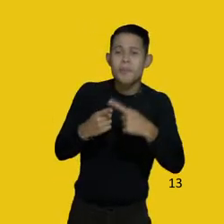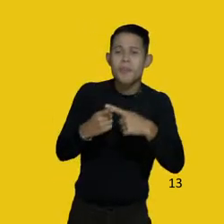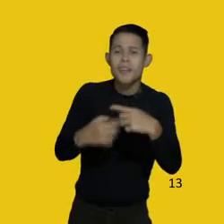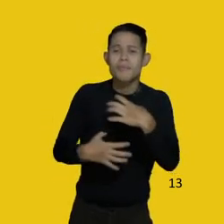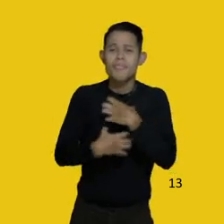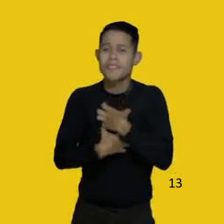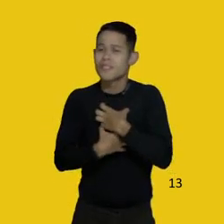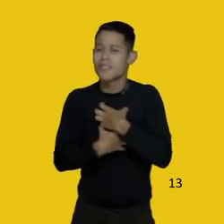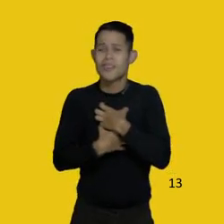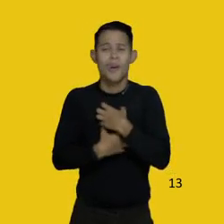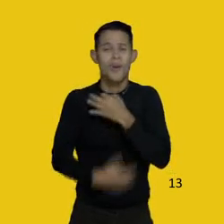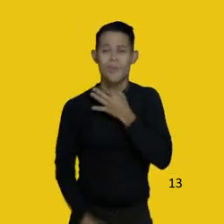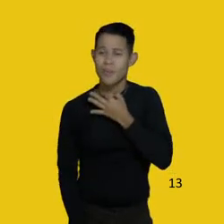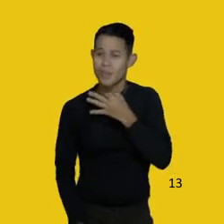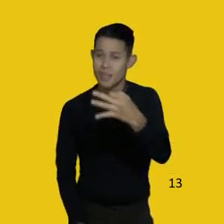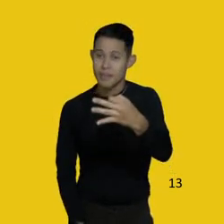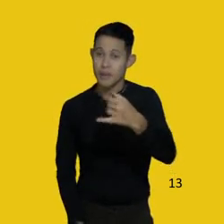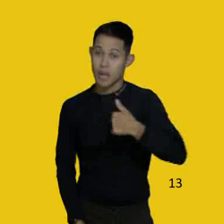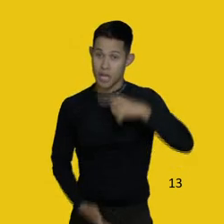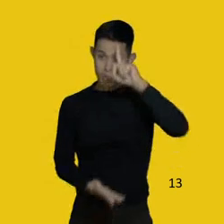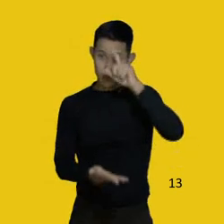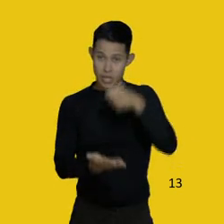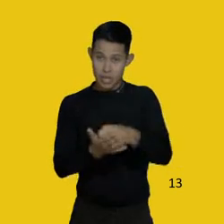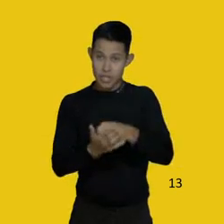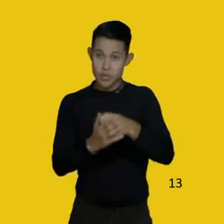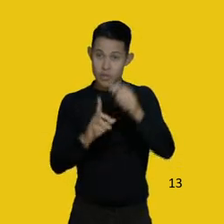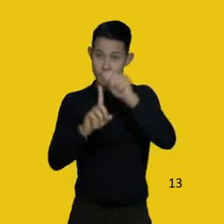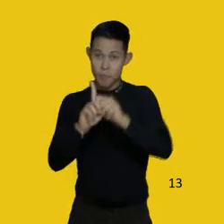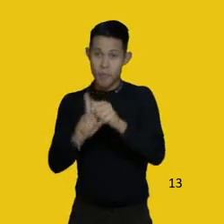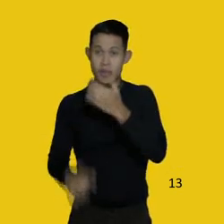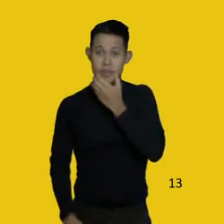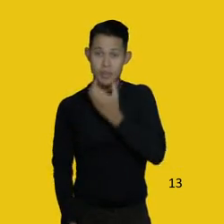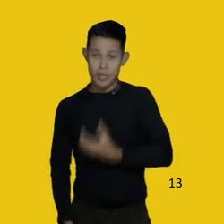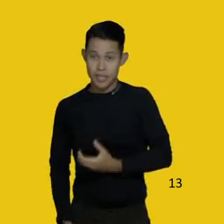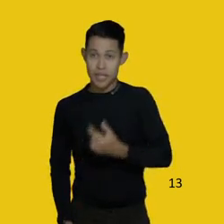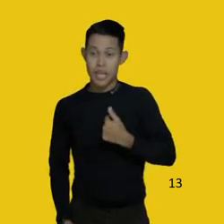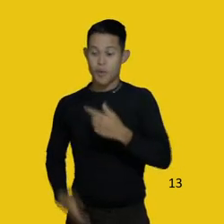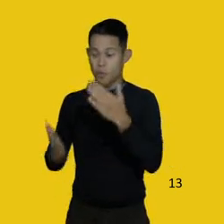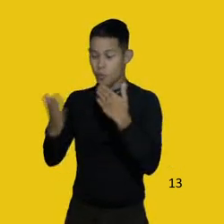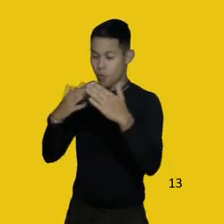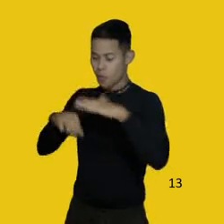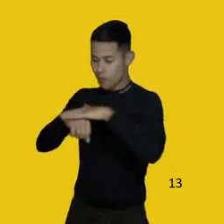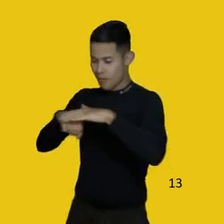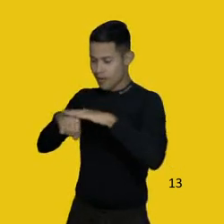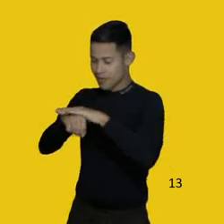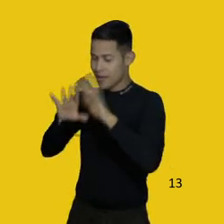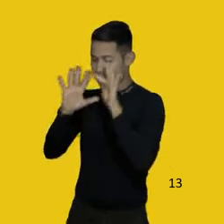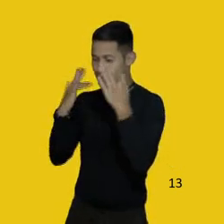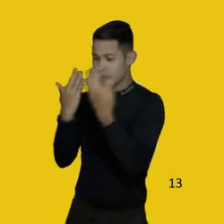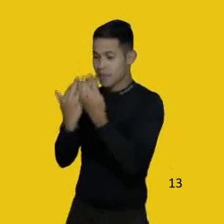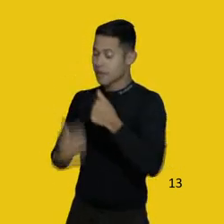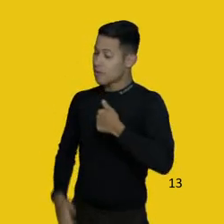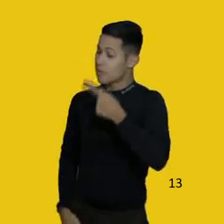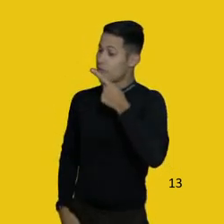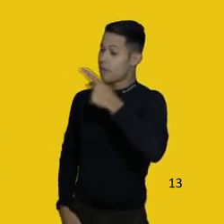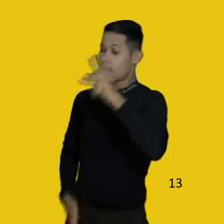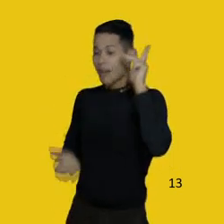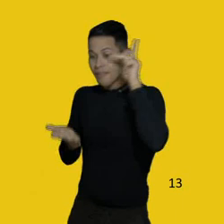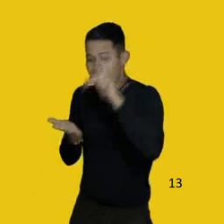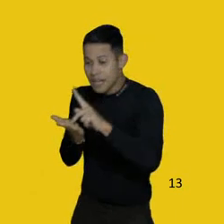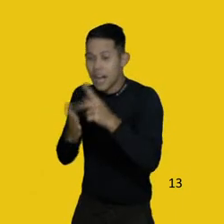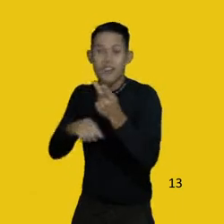tenho resolvido que no Natal faria com minha falaria com minha família e contaria toda a verdade que queria buscar